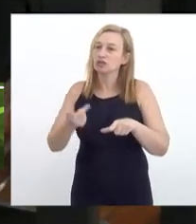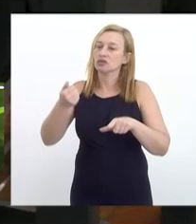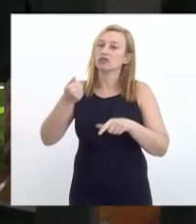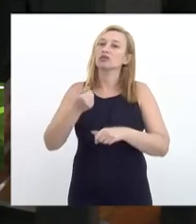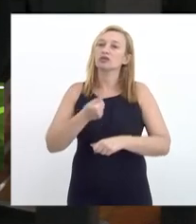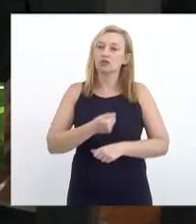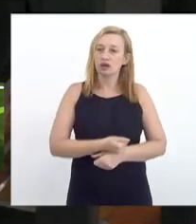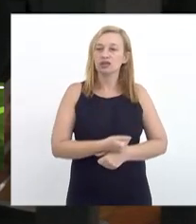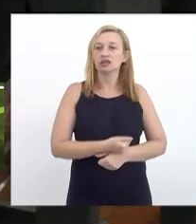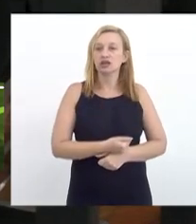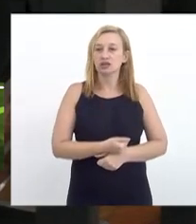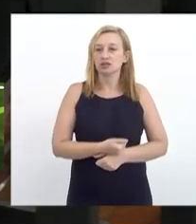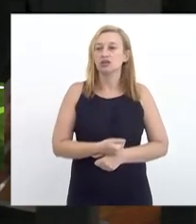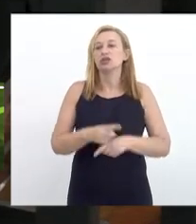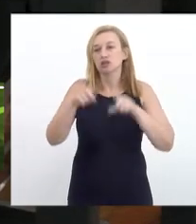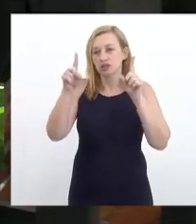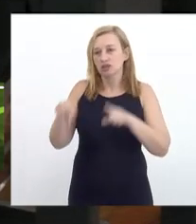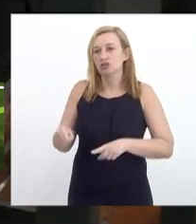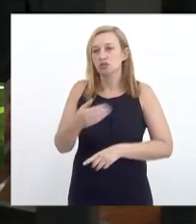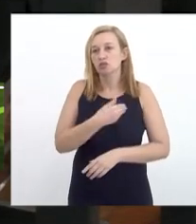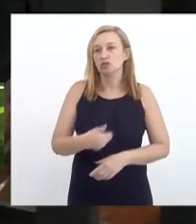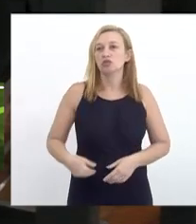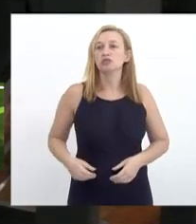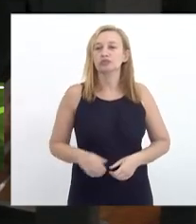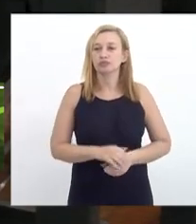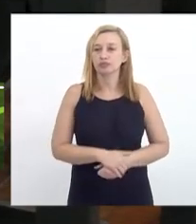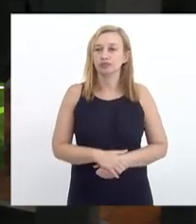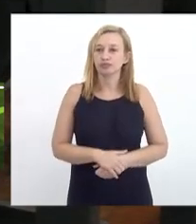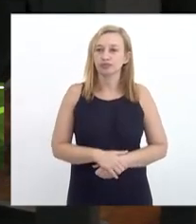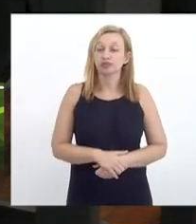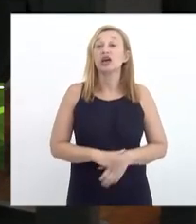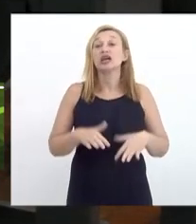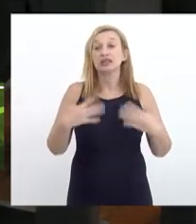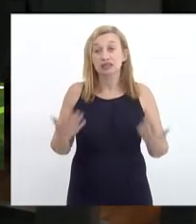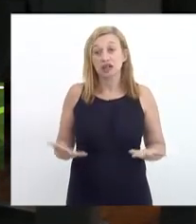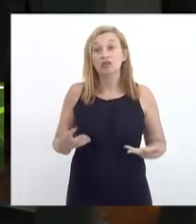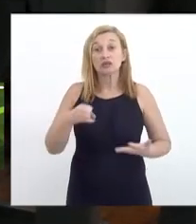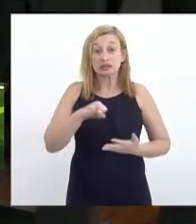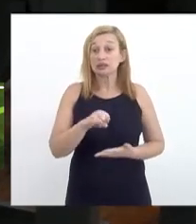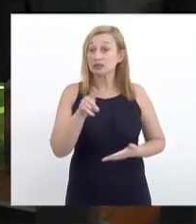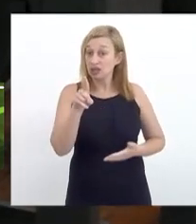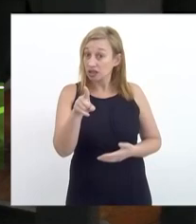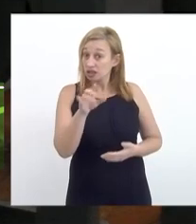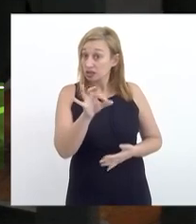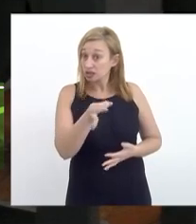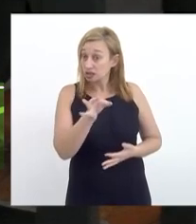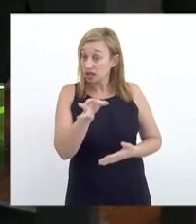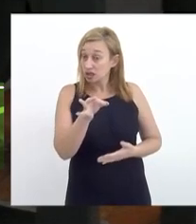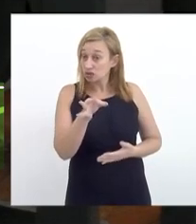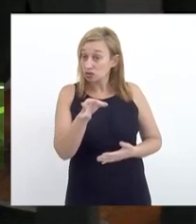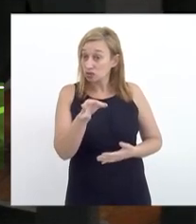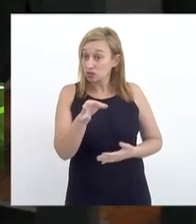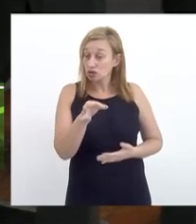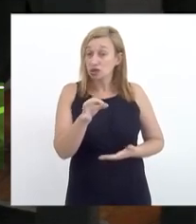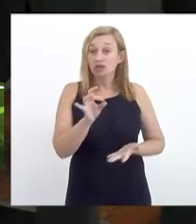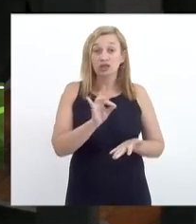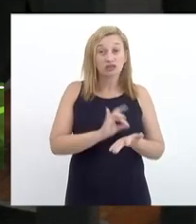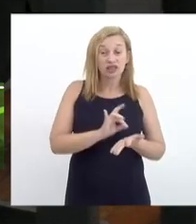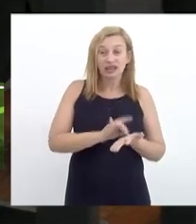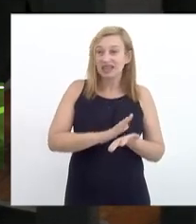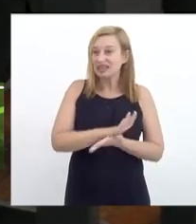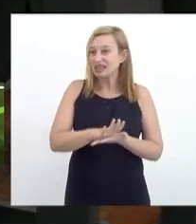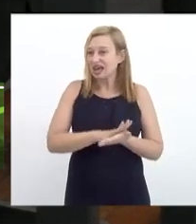serviço Por parte dos nossos servidores Mexeu? Então Márcio Se essa confirmação De que realmente Não será